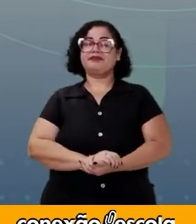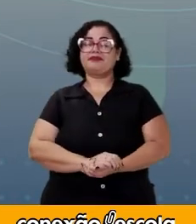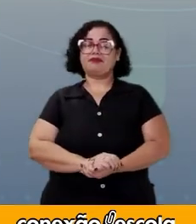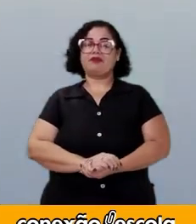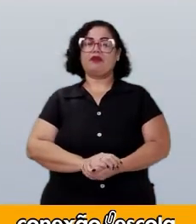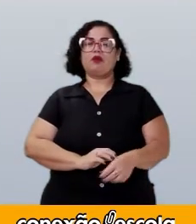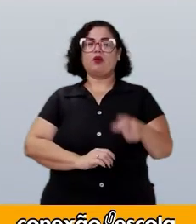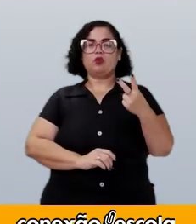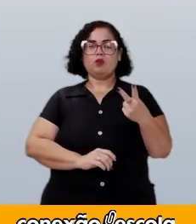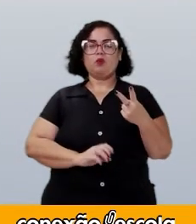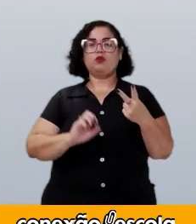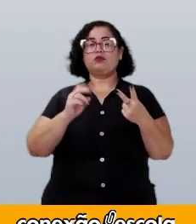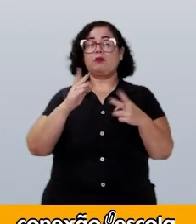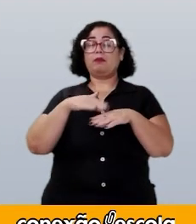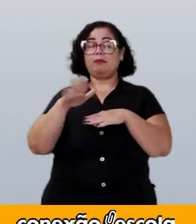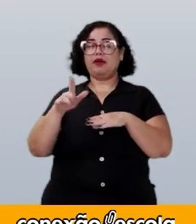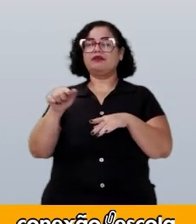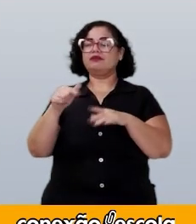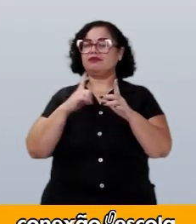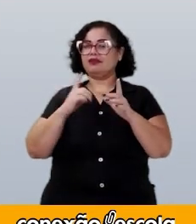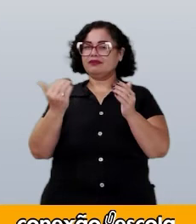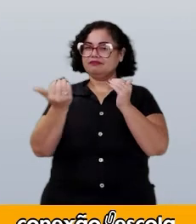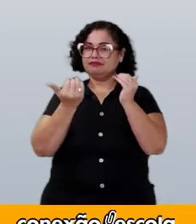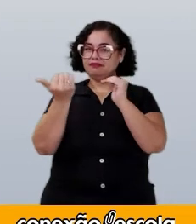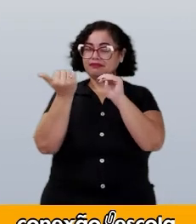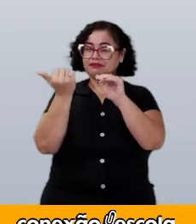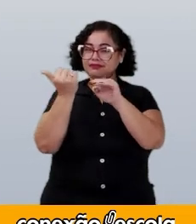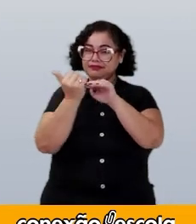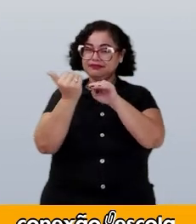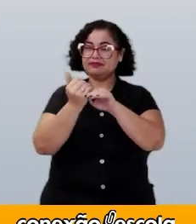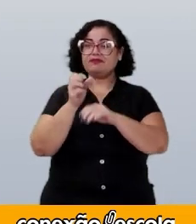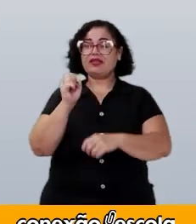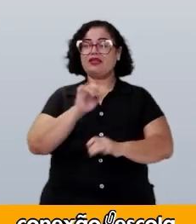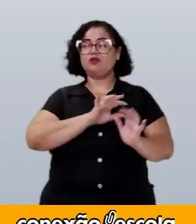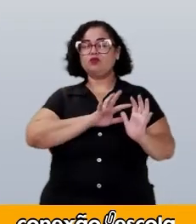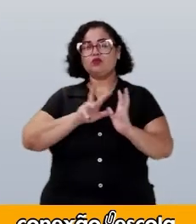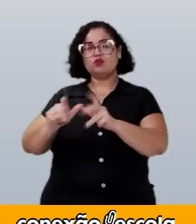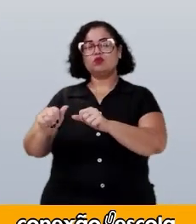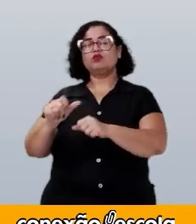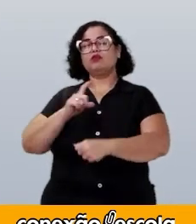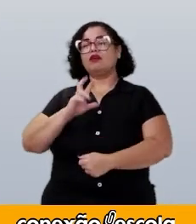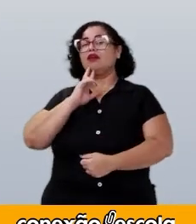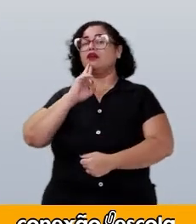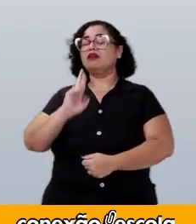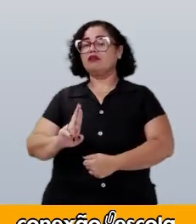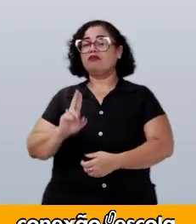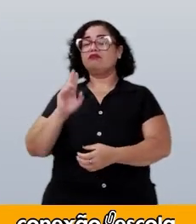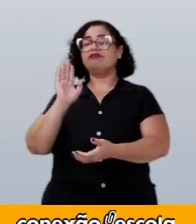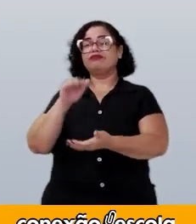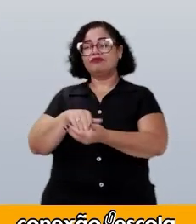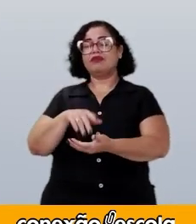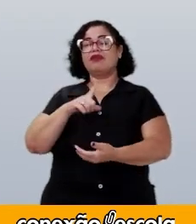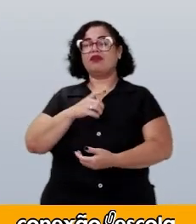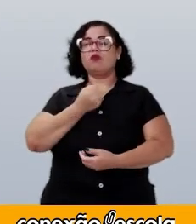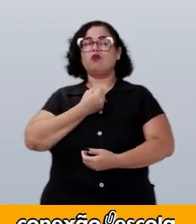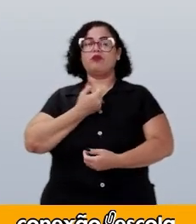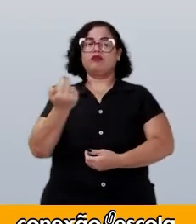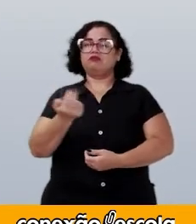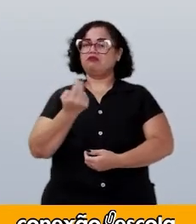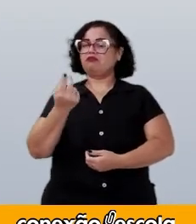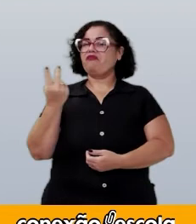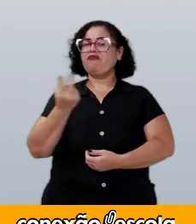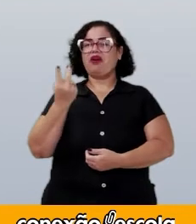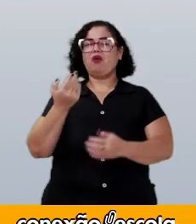mais expressões algébricas são equivalentes quando todas resultam em um mesmo valor numérico para qualquer